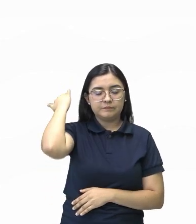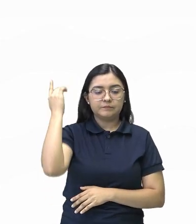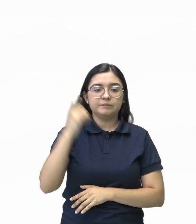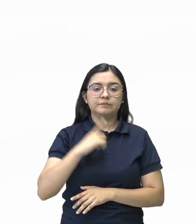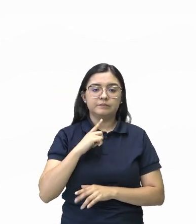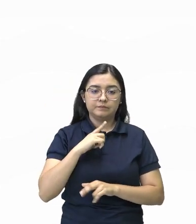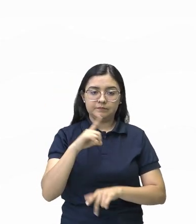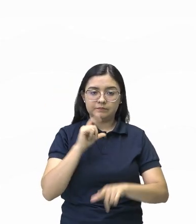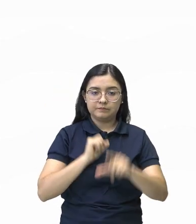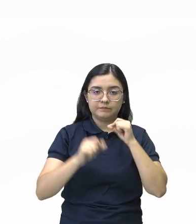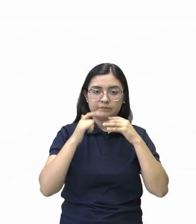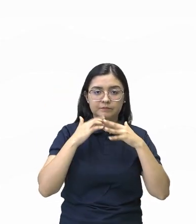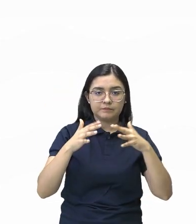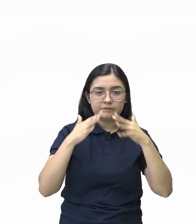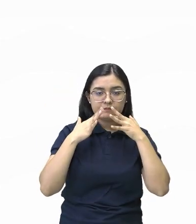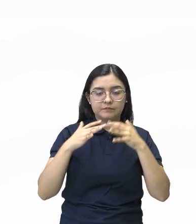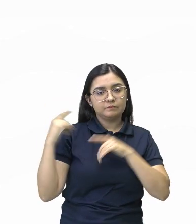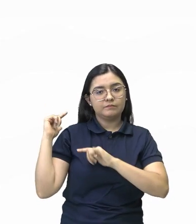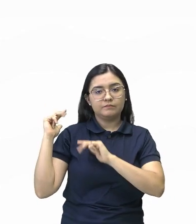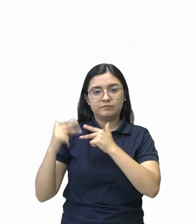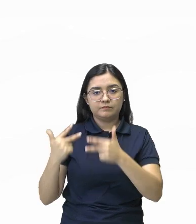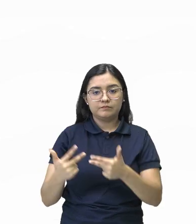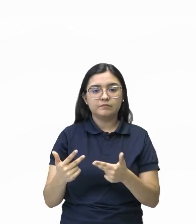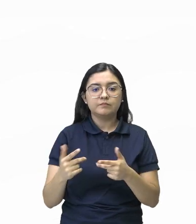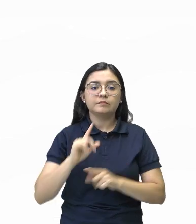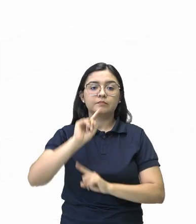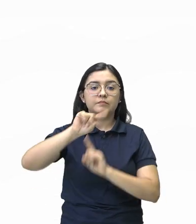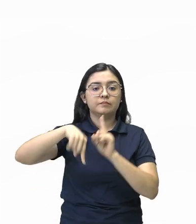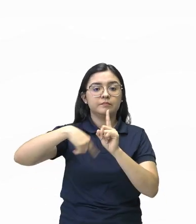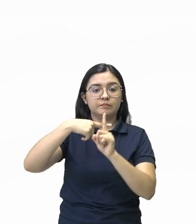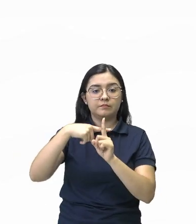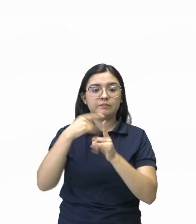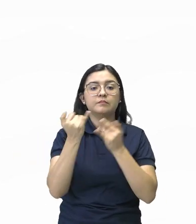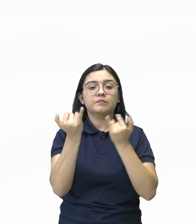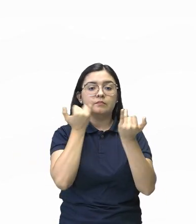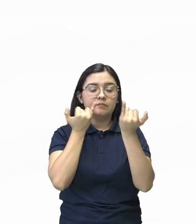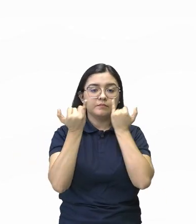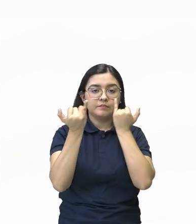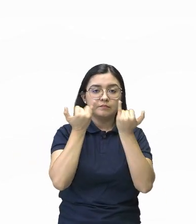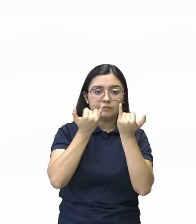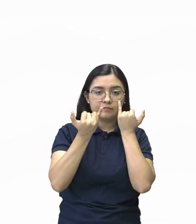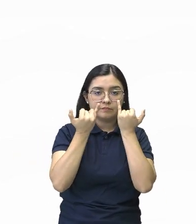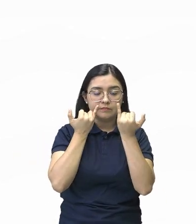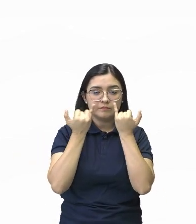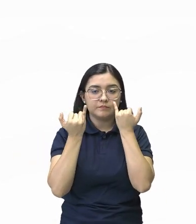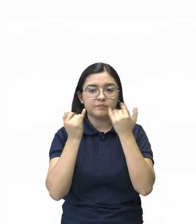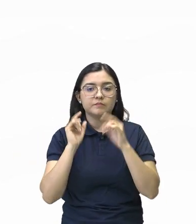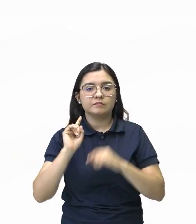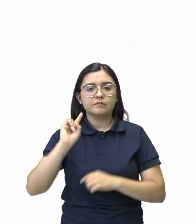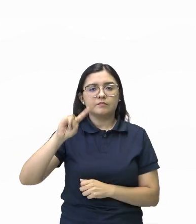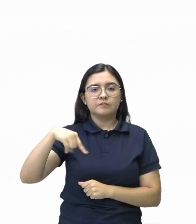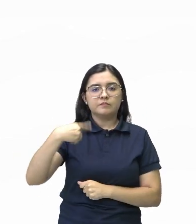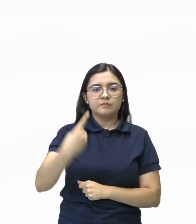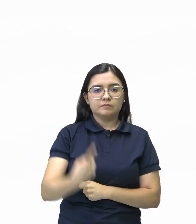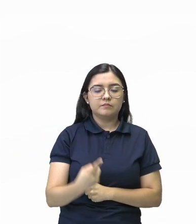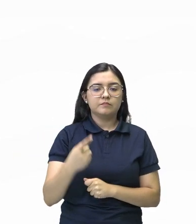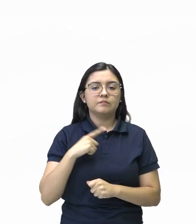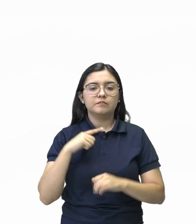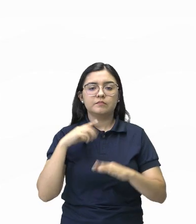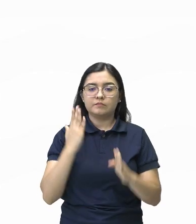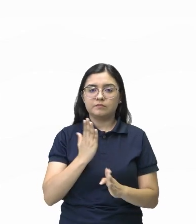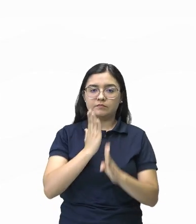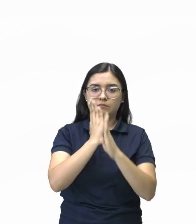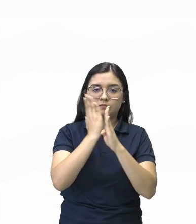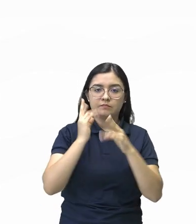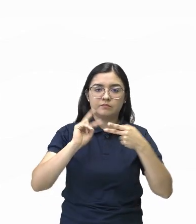seleção natural, mais as informações que foram trazidas posteriormente com a descoberta